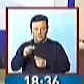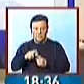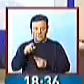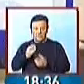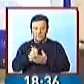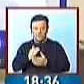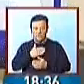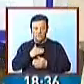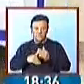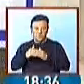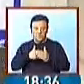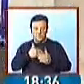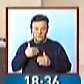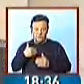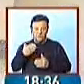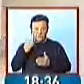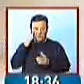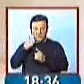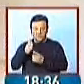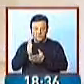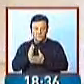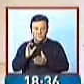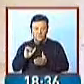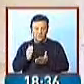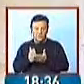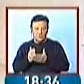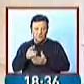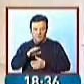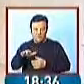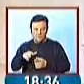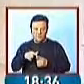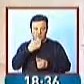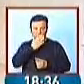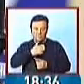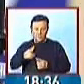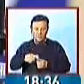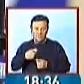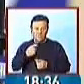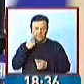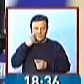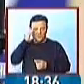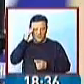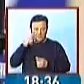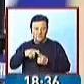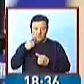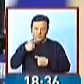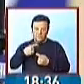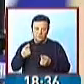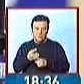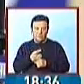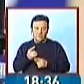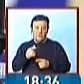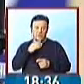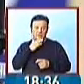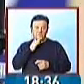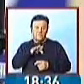Saúde, direcionadas exclusivamente para as escolas. Experiências práticas, atividades demonstrativas, etc. Para as famílias, reservamos